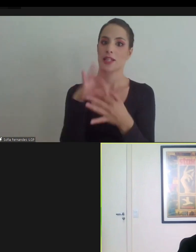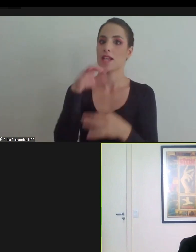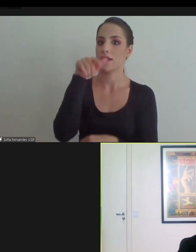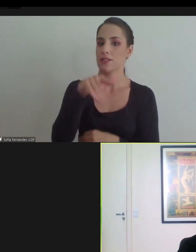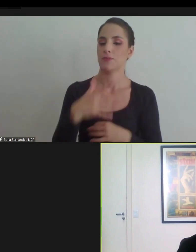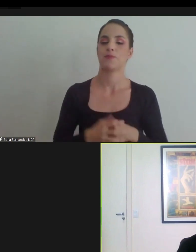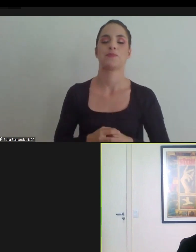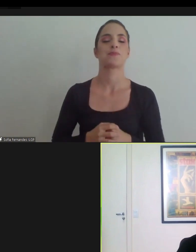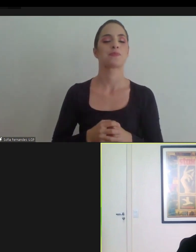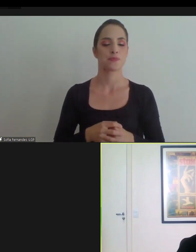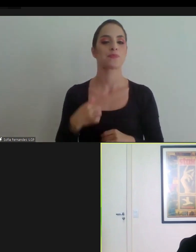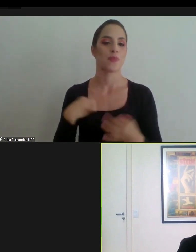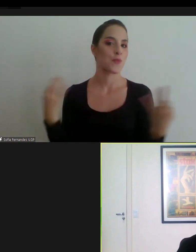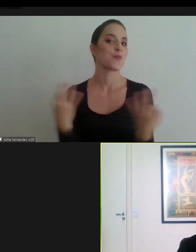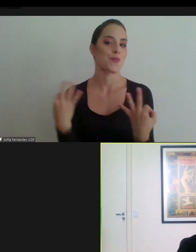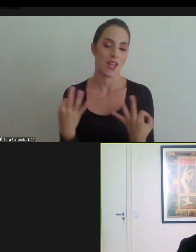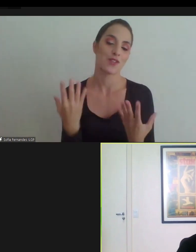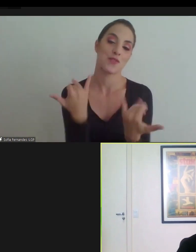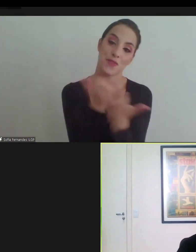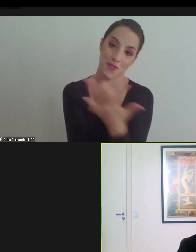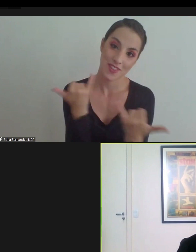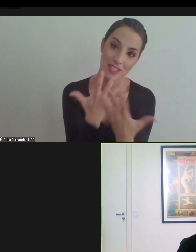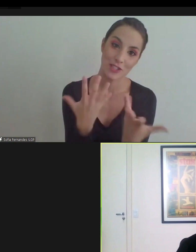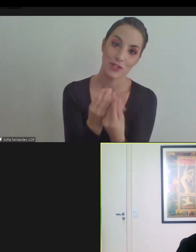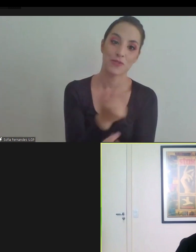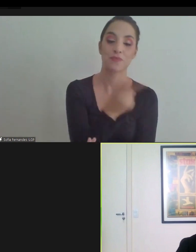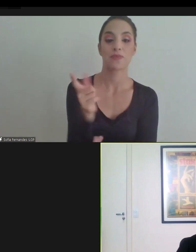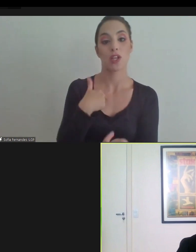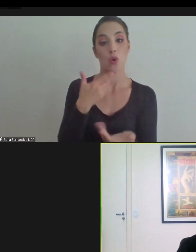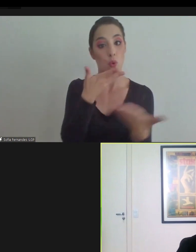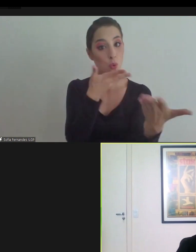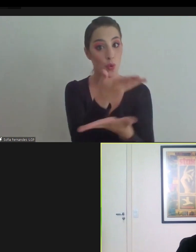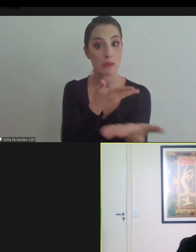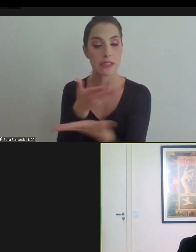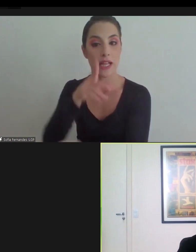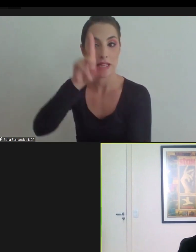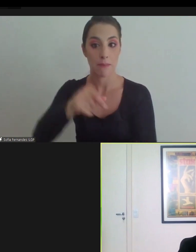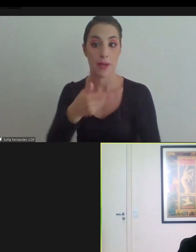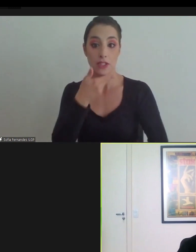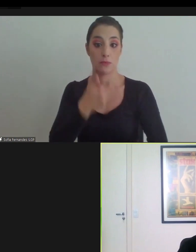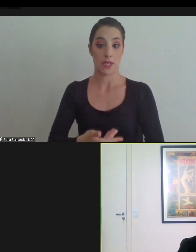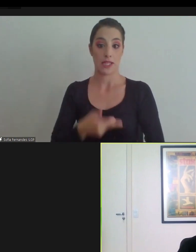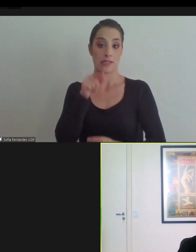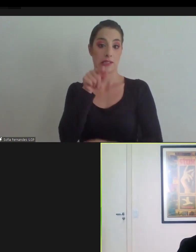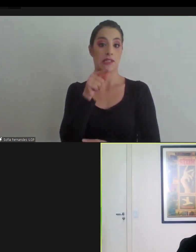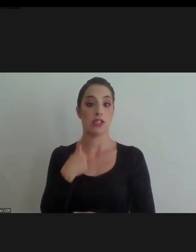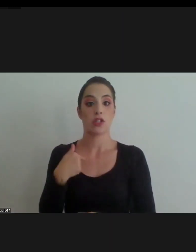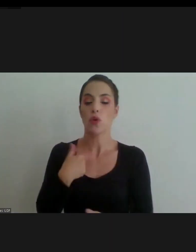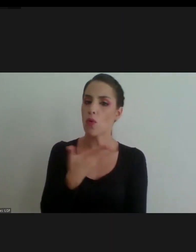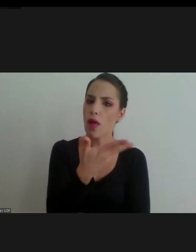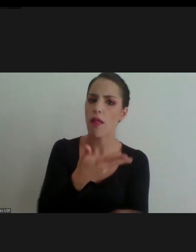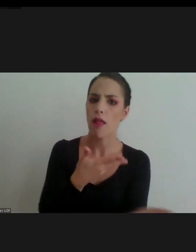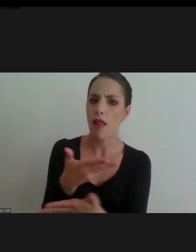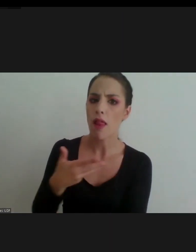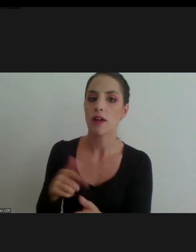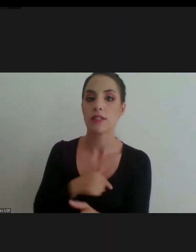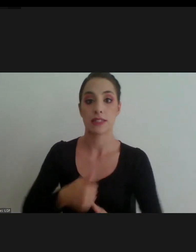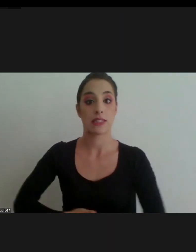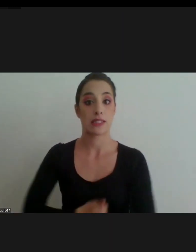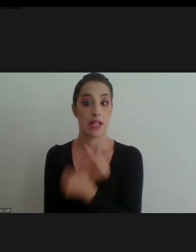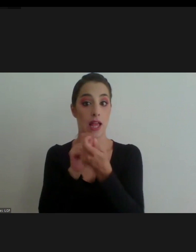intercâmbio. Estou feliz de estar aqui com vocês. Eu vou conversar exatamente, vou trazer essa experiência dos Cidades que